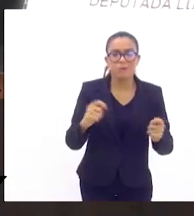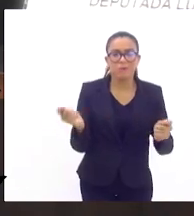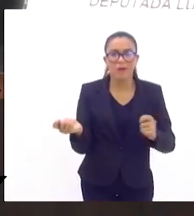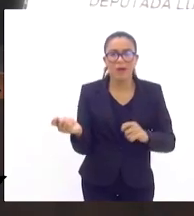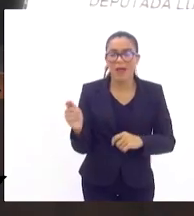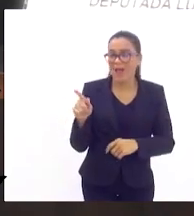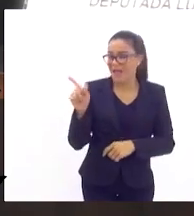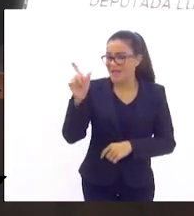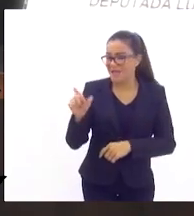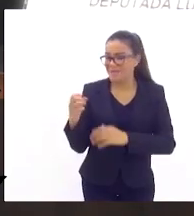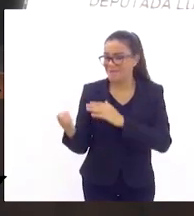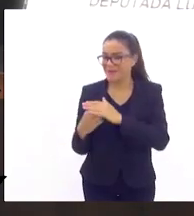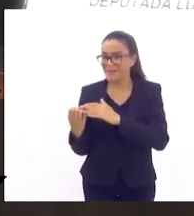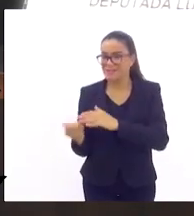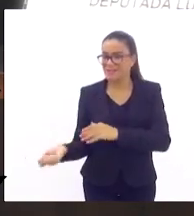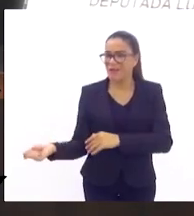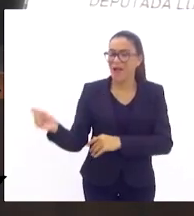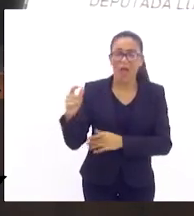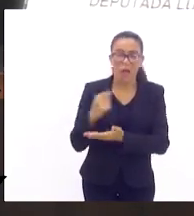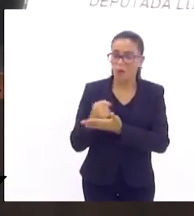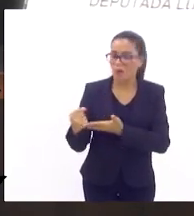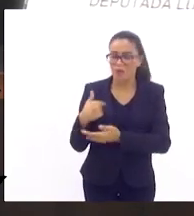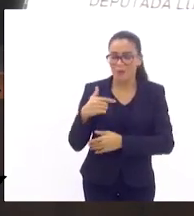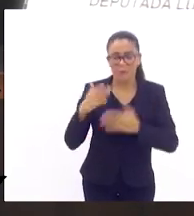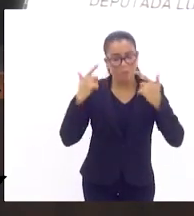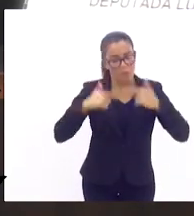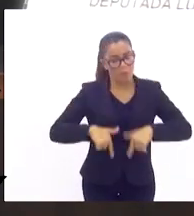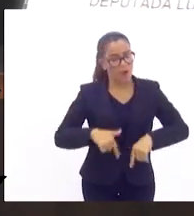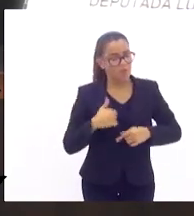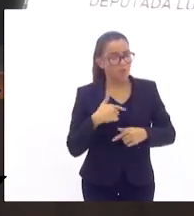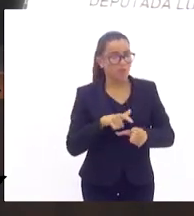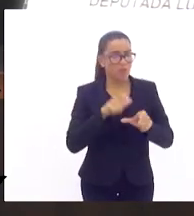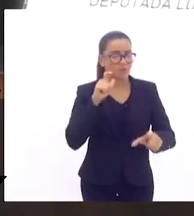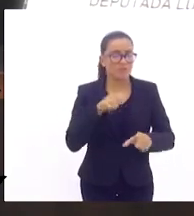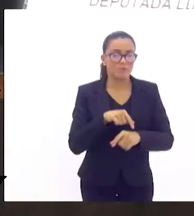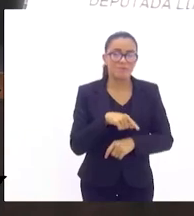a Genesa, o contrato não é meu, não tem autonomia para isso.